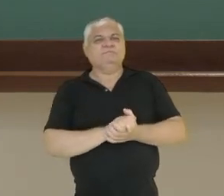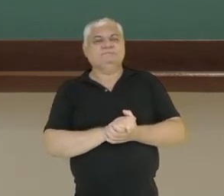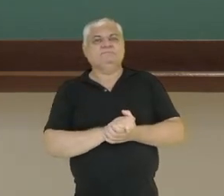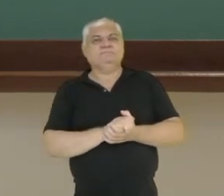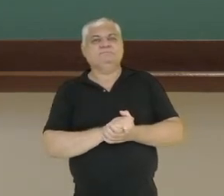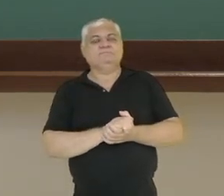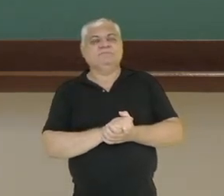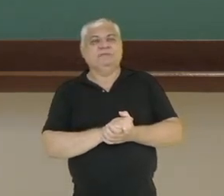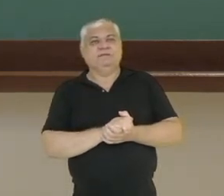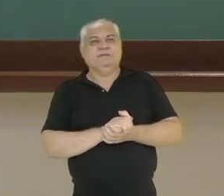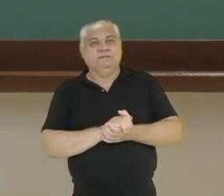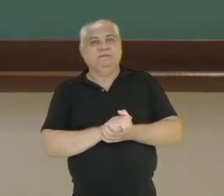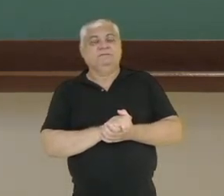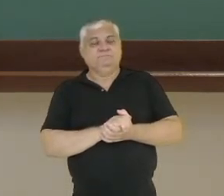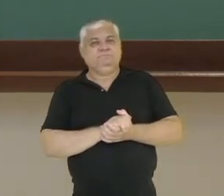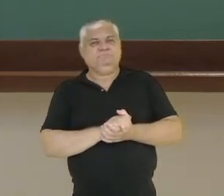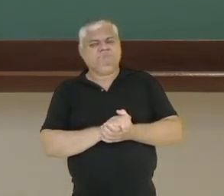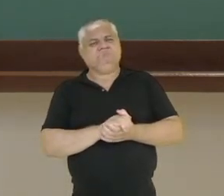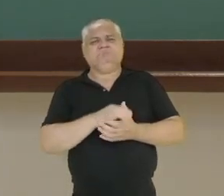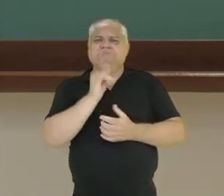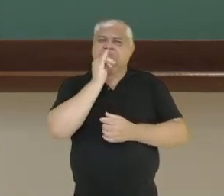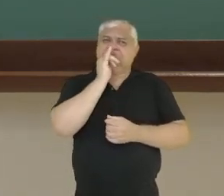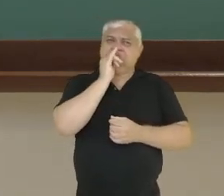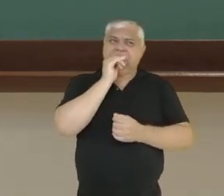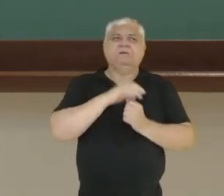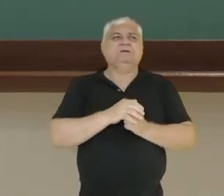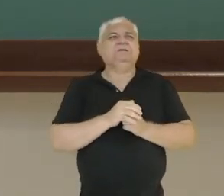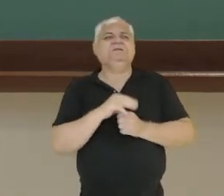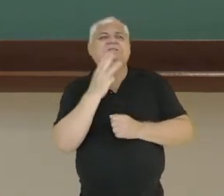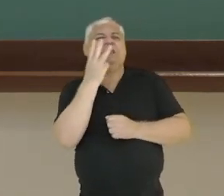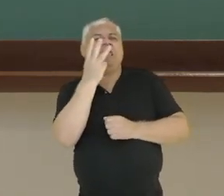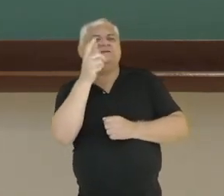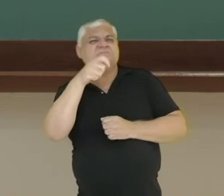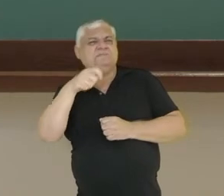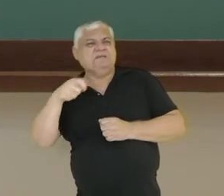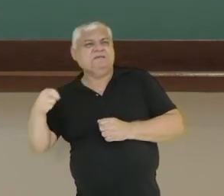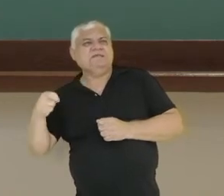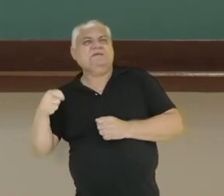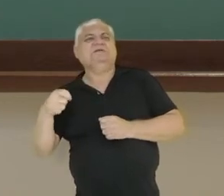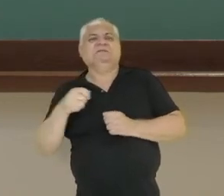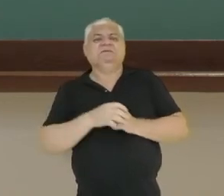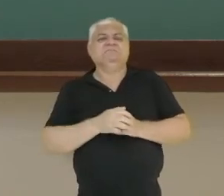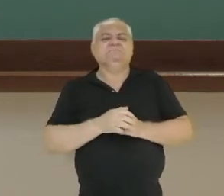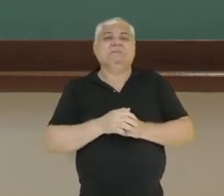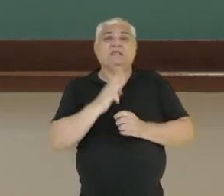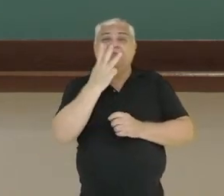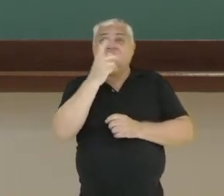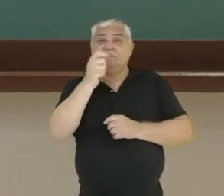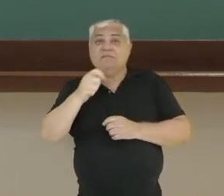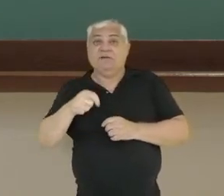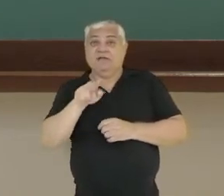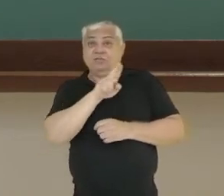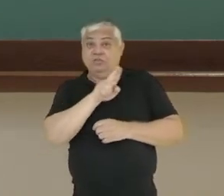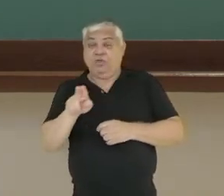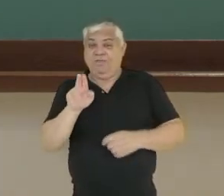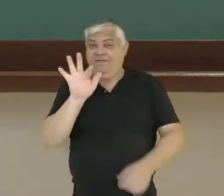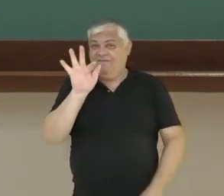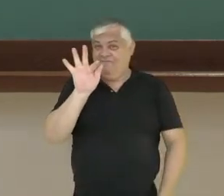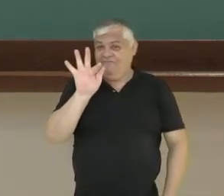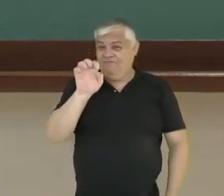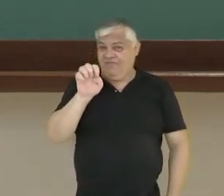No segundo trimestre da gravidez, onde esse embriãozinho já não é mais chamado de embrião, ele é chamado de